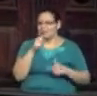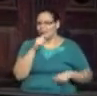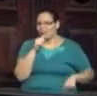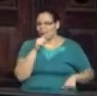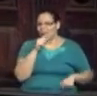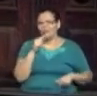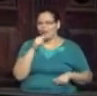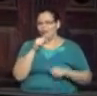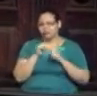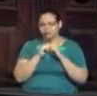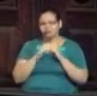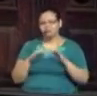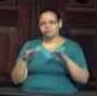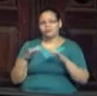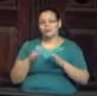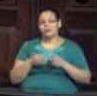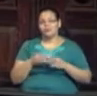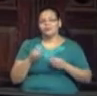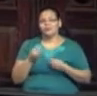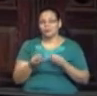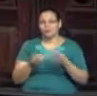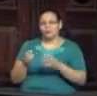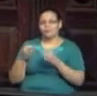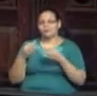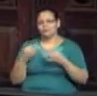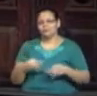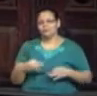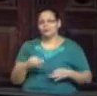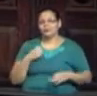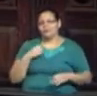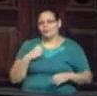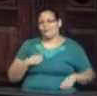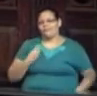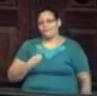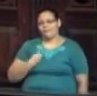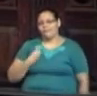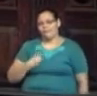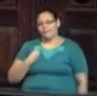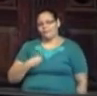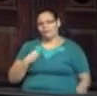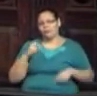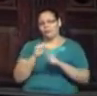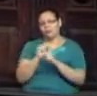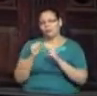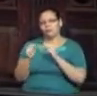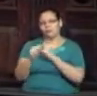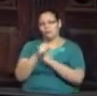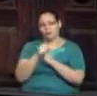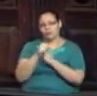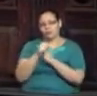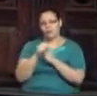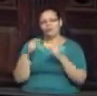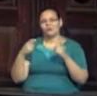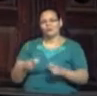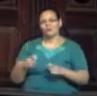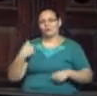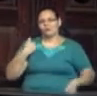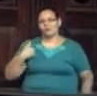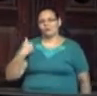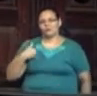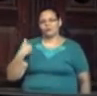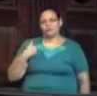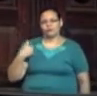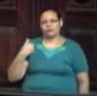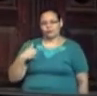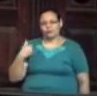tivemos, através da participação da sociedade, no consórcio Lagos São João, nas